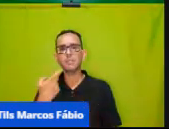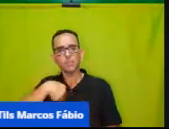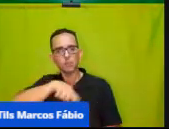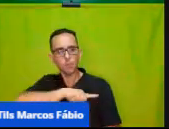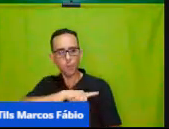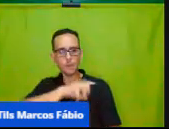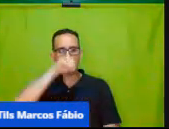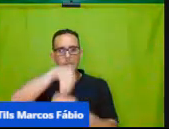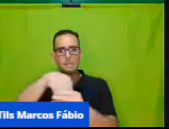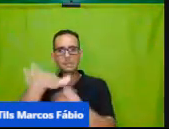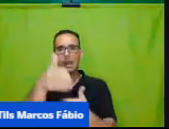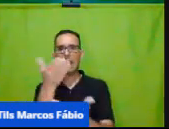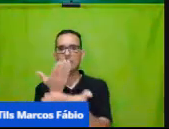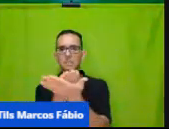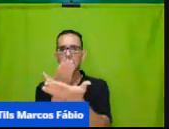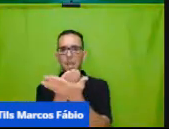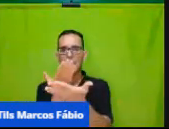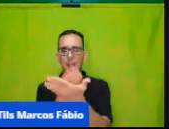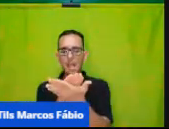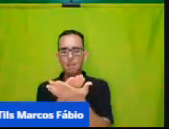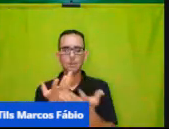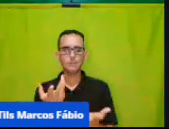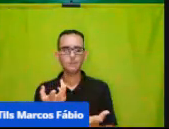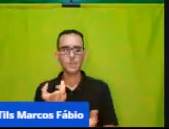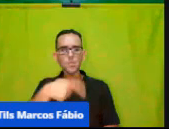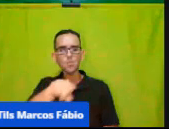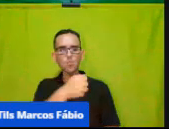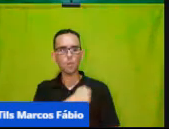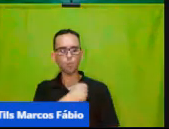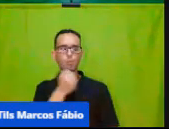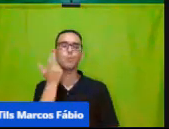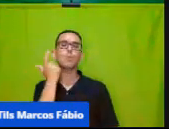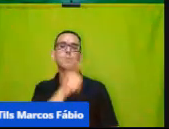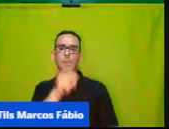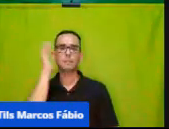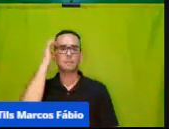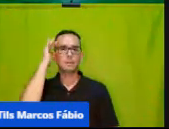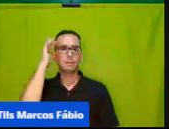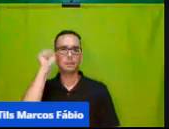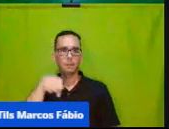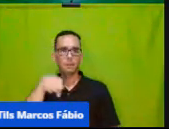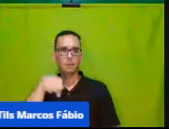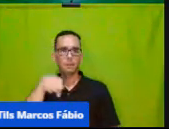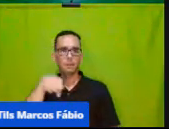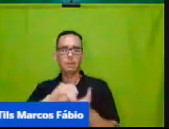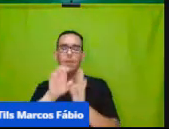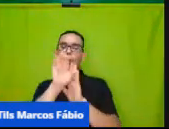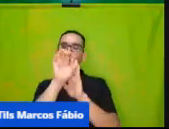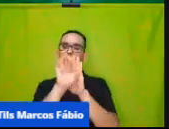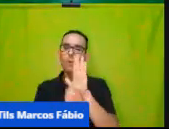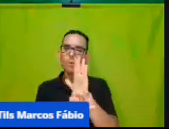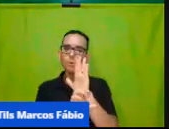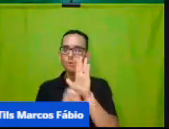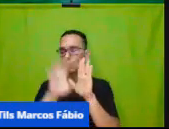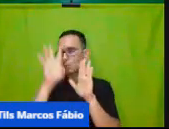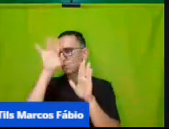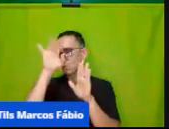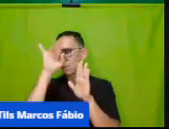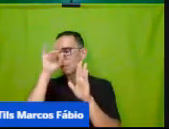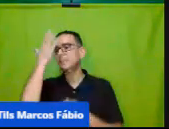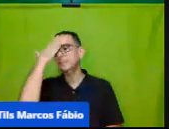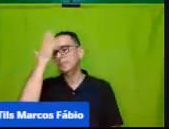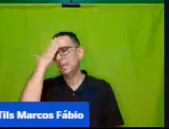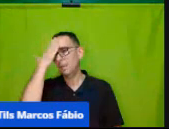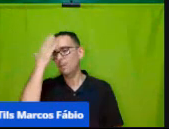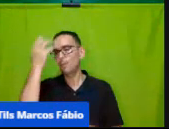sala, é uma questão que o aluno entende, né? É um conteúdo que, em teoria, os alunos sabem, porque é a parte